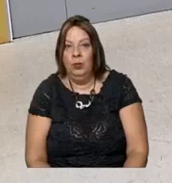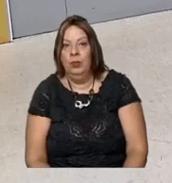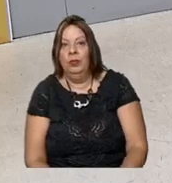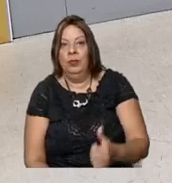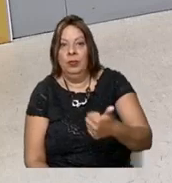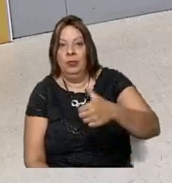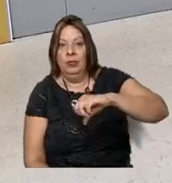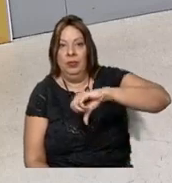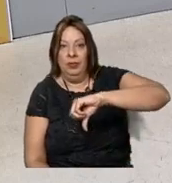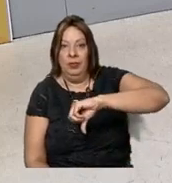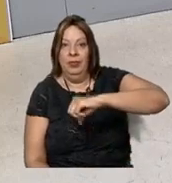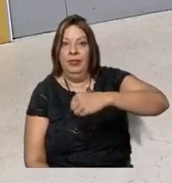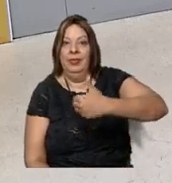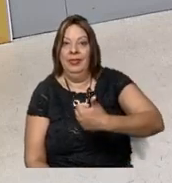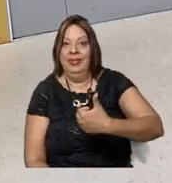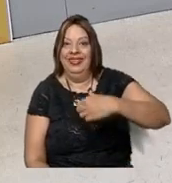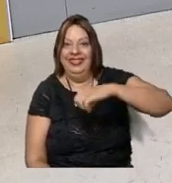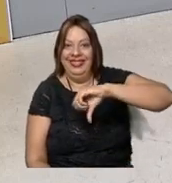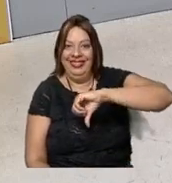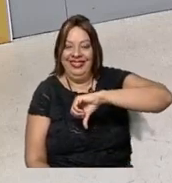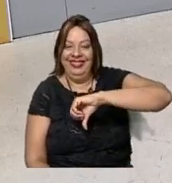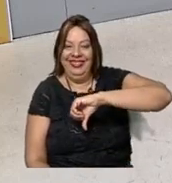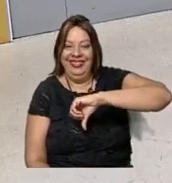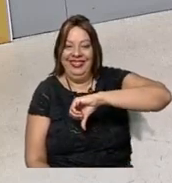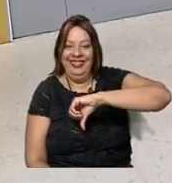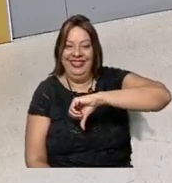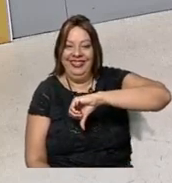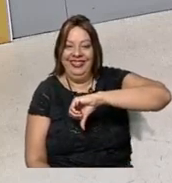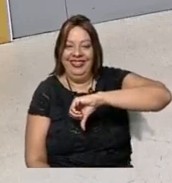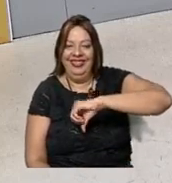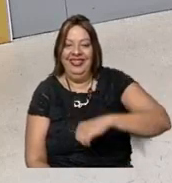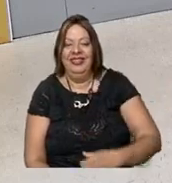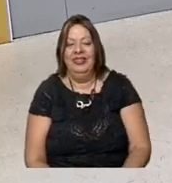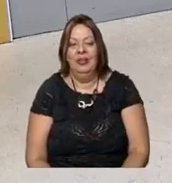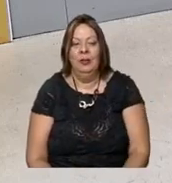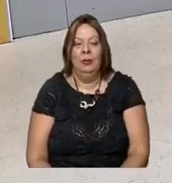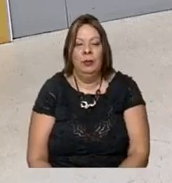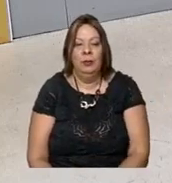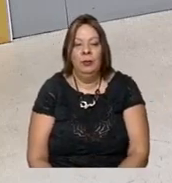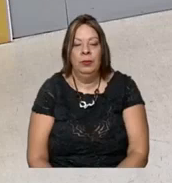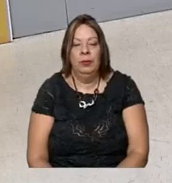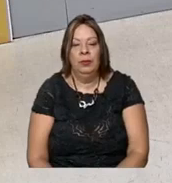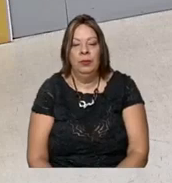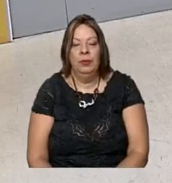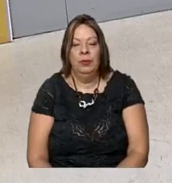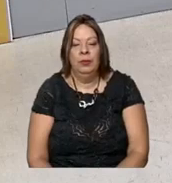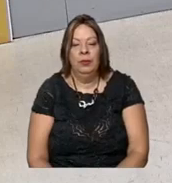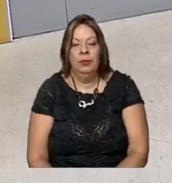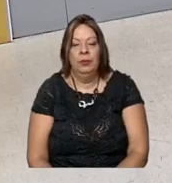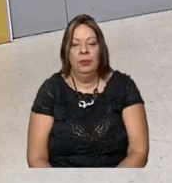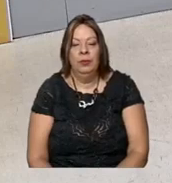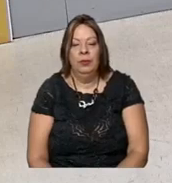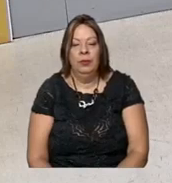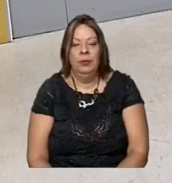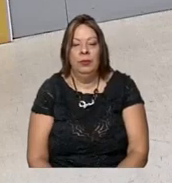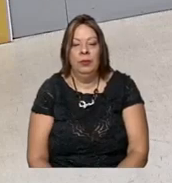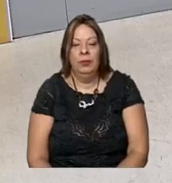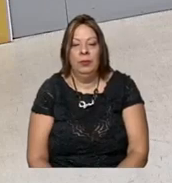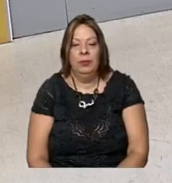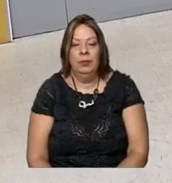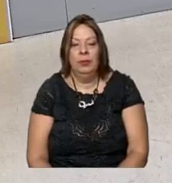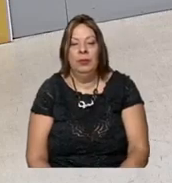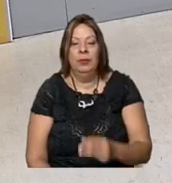sobe 19, 19, marque aí, 19, temos agora